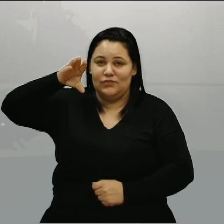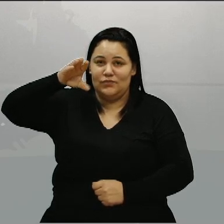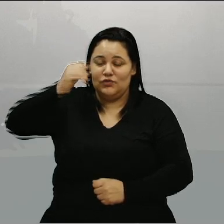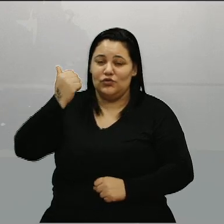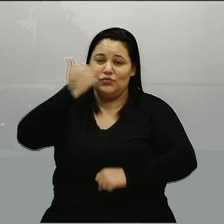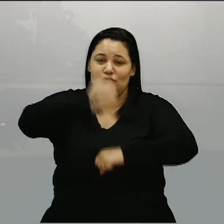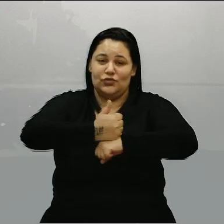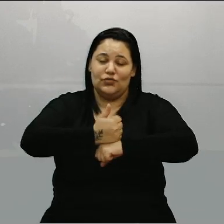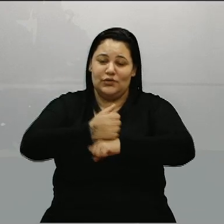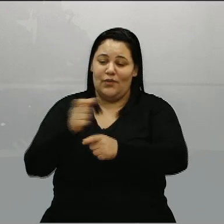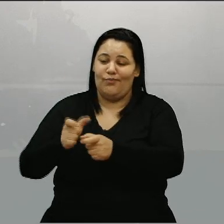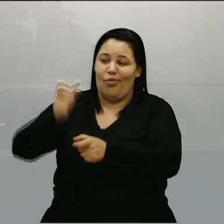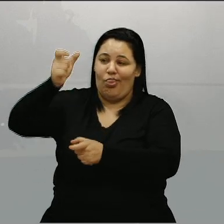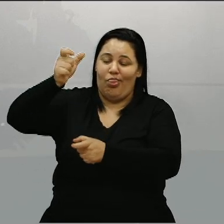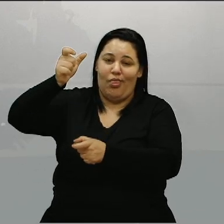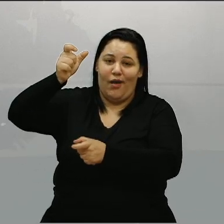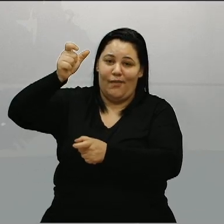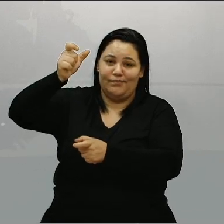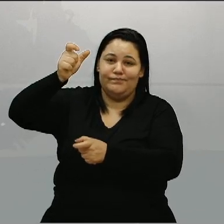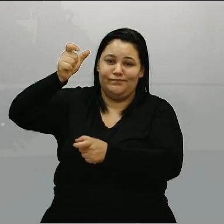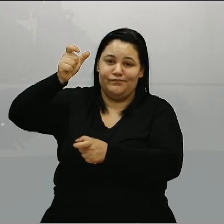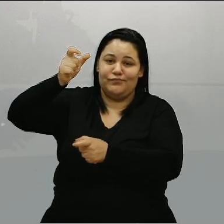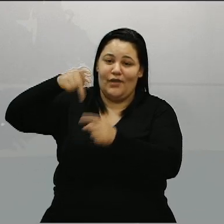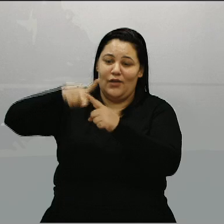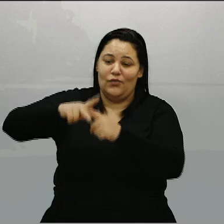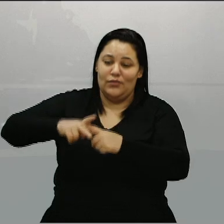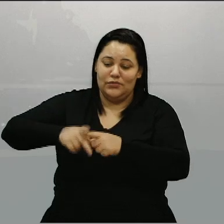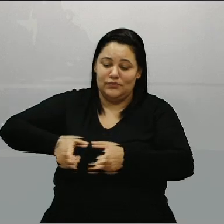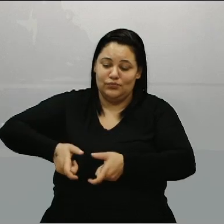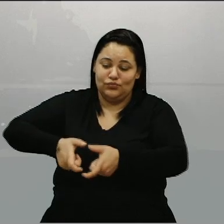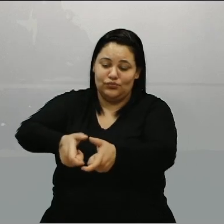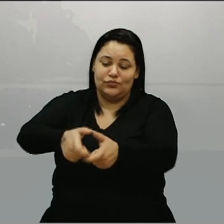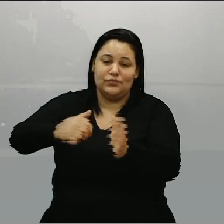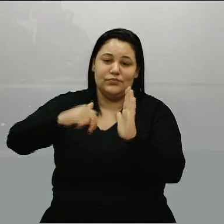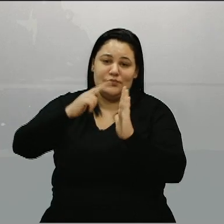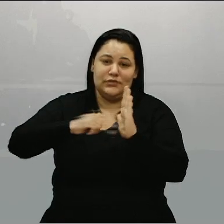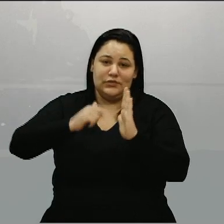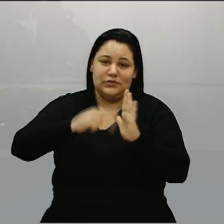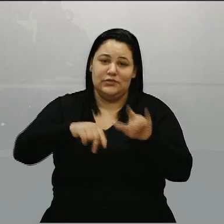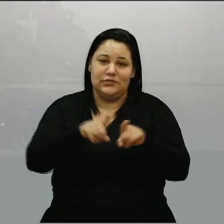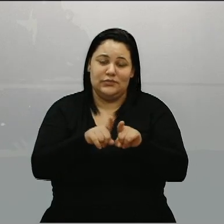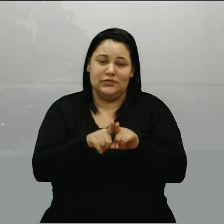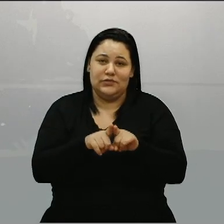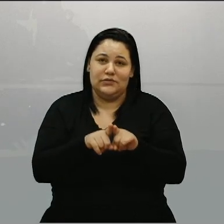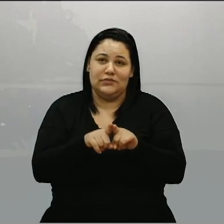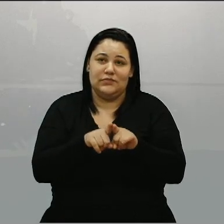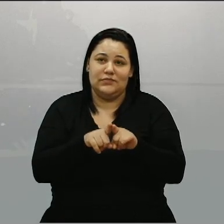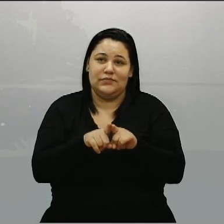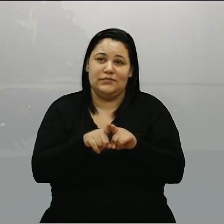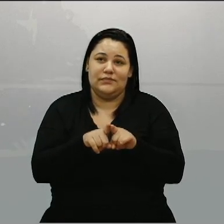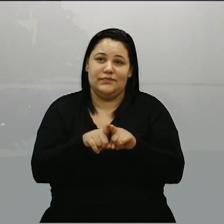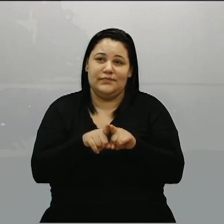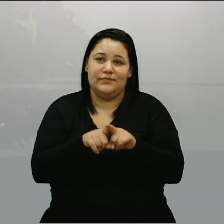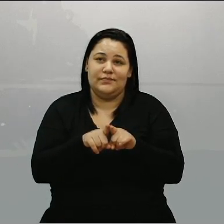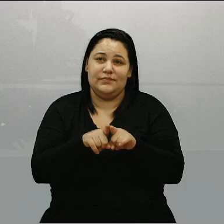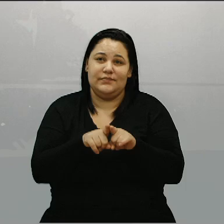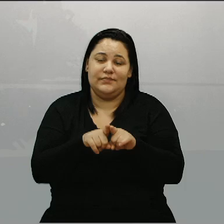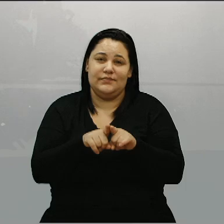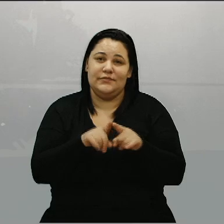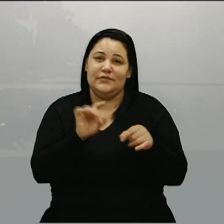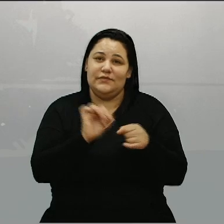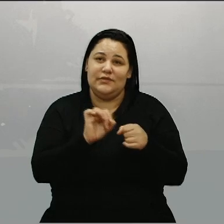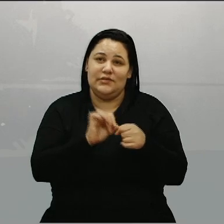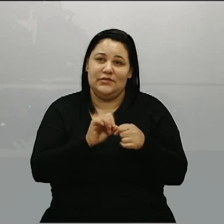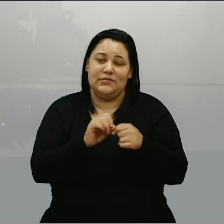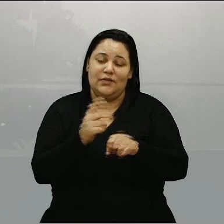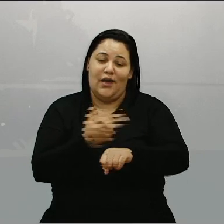placa, arrumando meio fio, pintando e fazendo a roçada